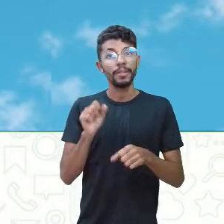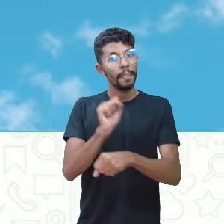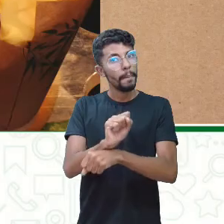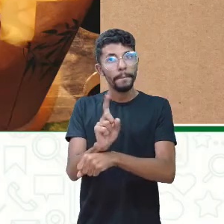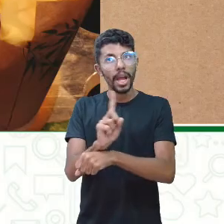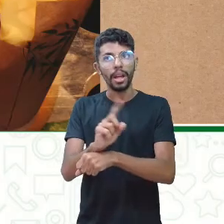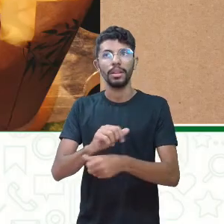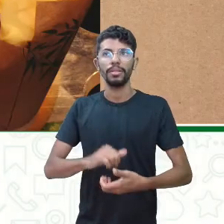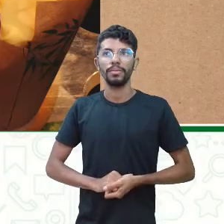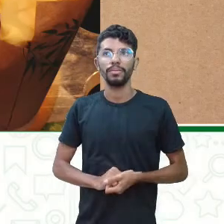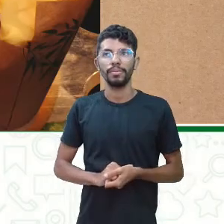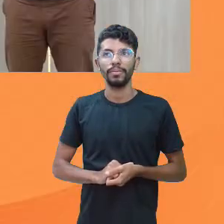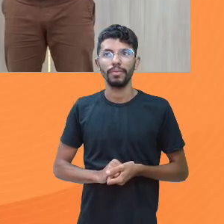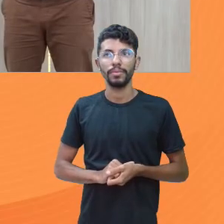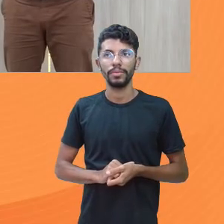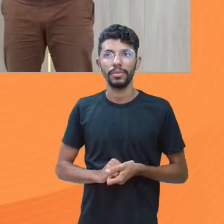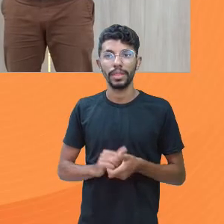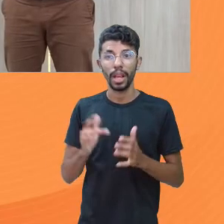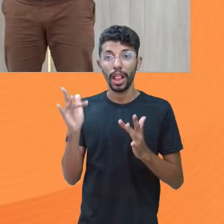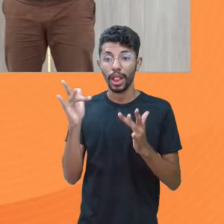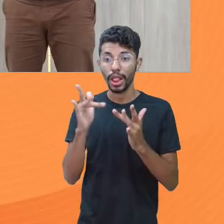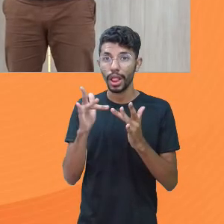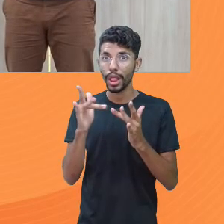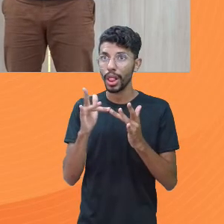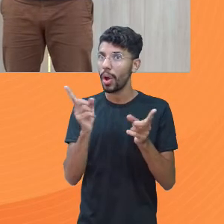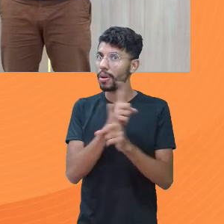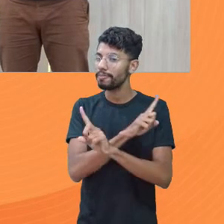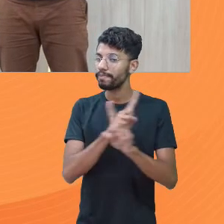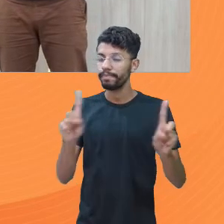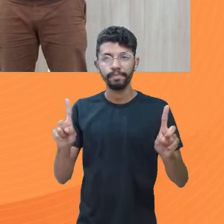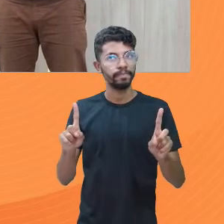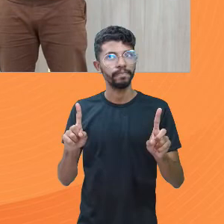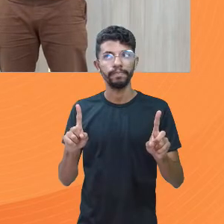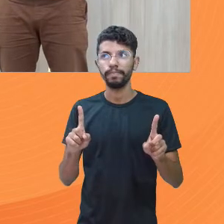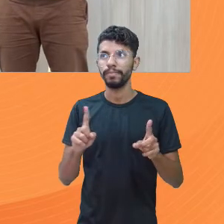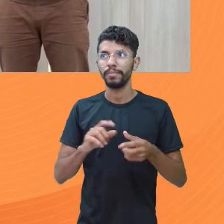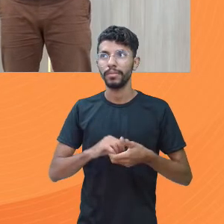pare. Don't touch, não